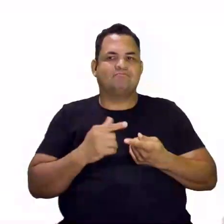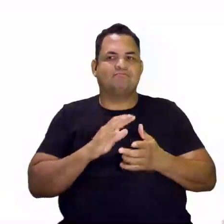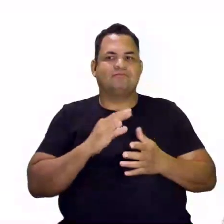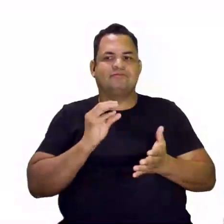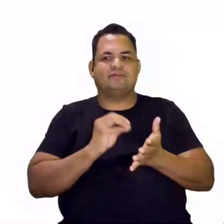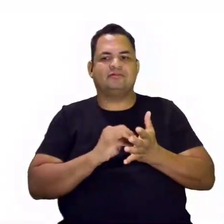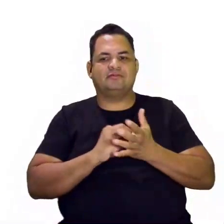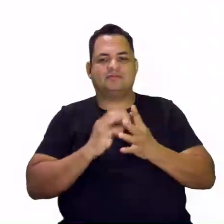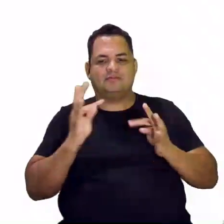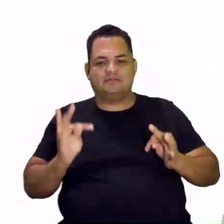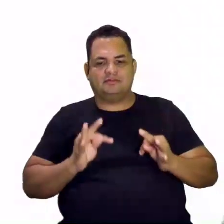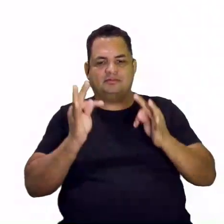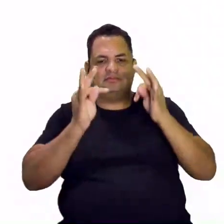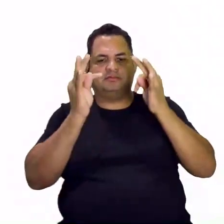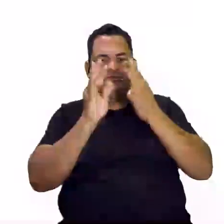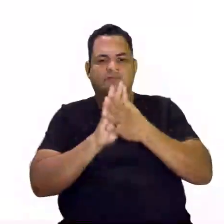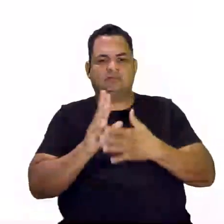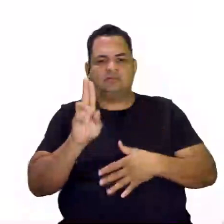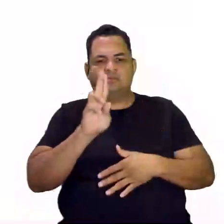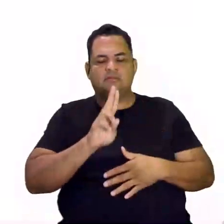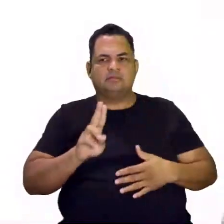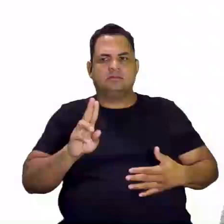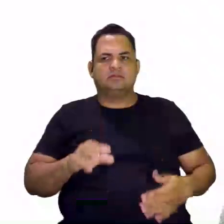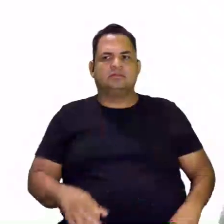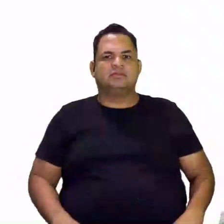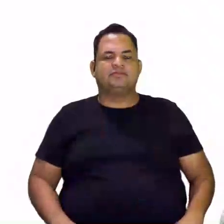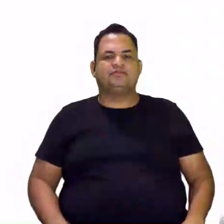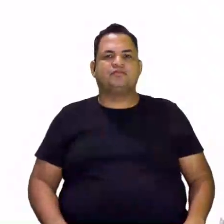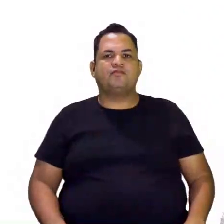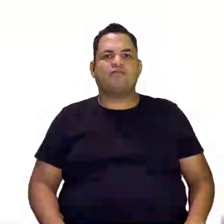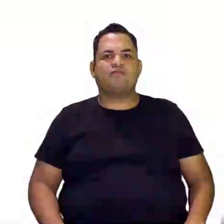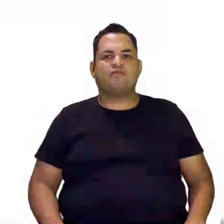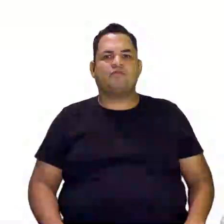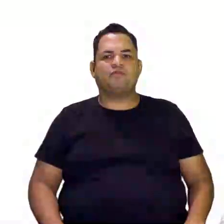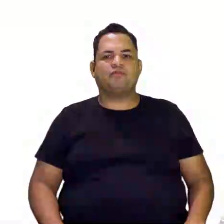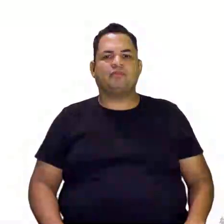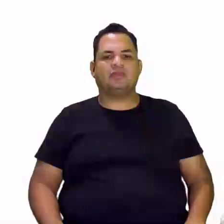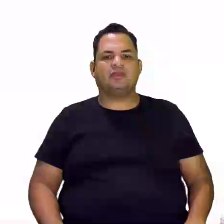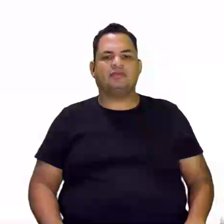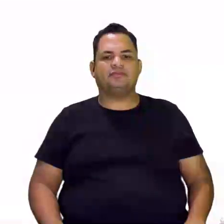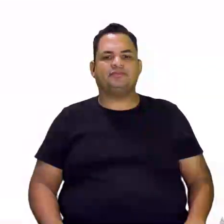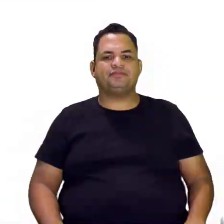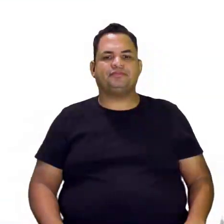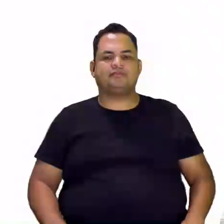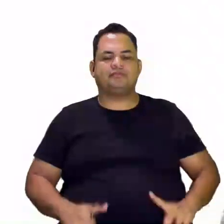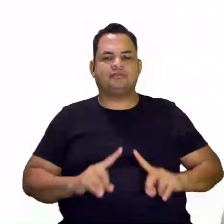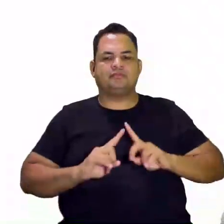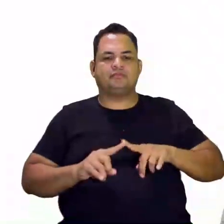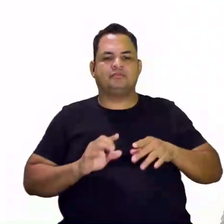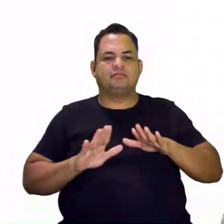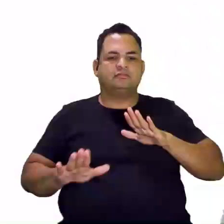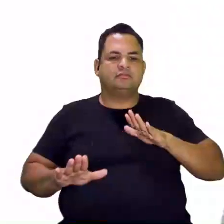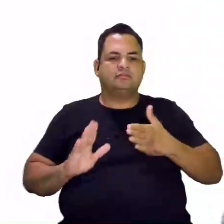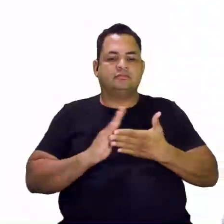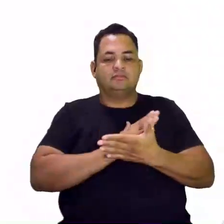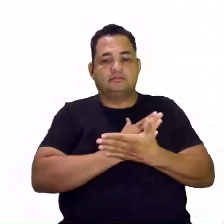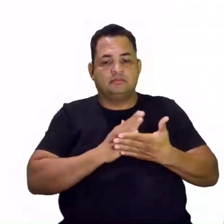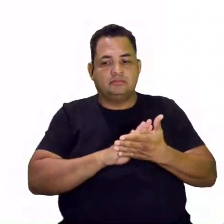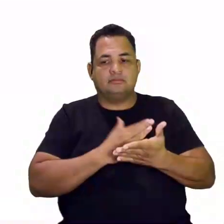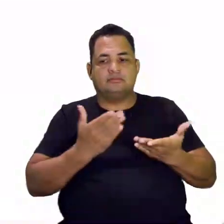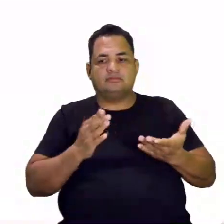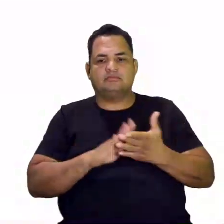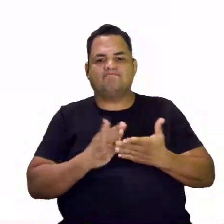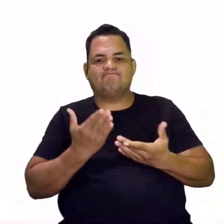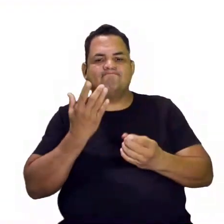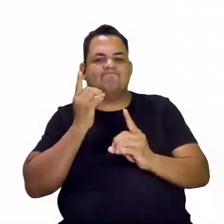que no caso aqui, eles utilizaram essa tecnologia de ponta, essa microscópio eletrônica de varredura, né? Mas às vezes falta a gente